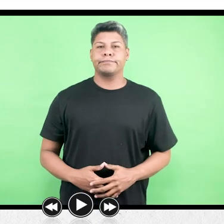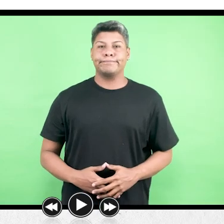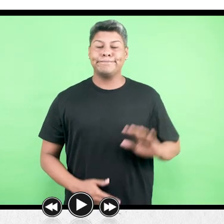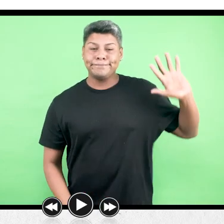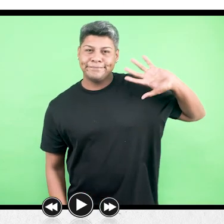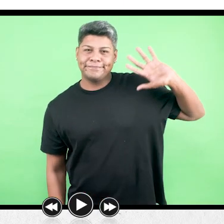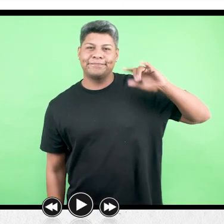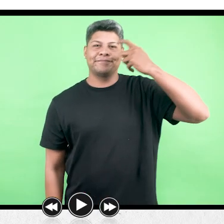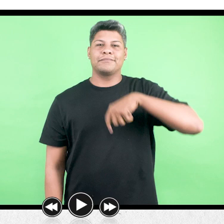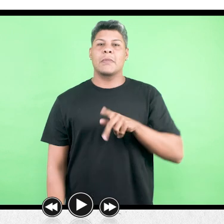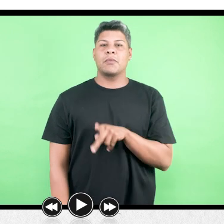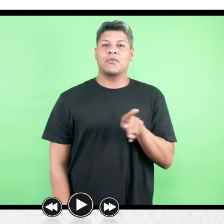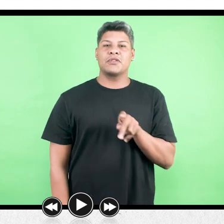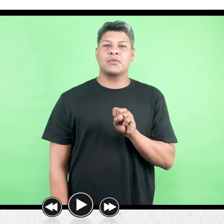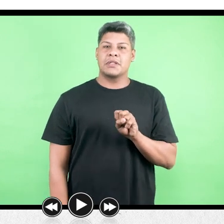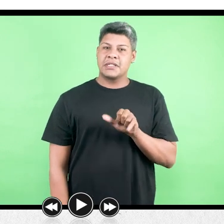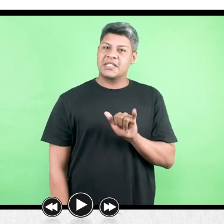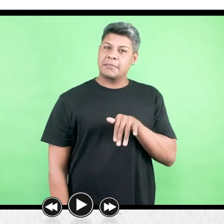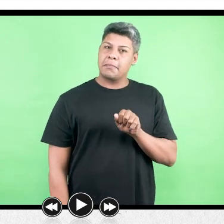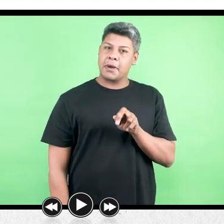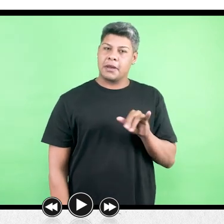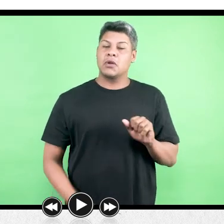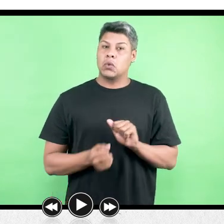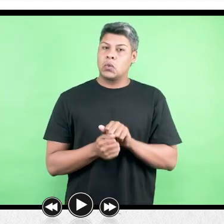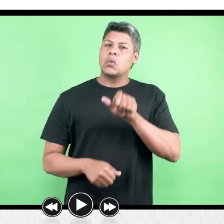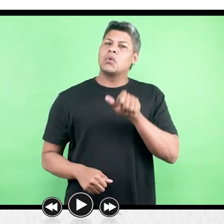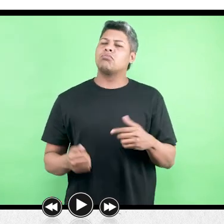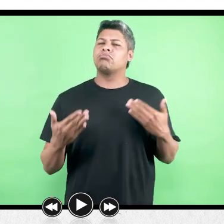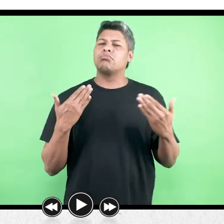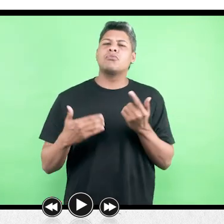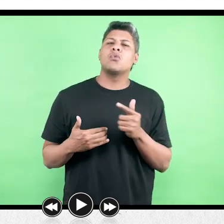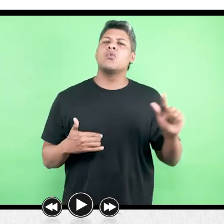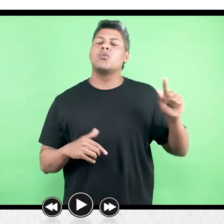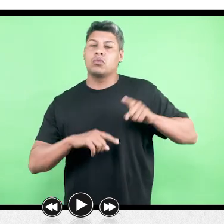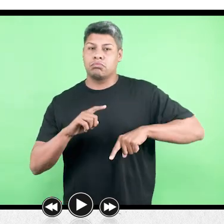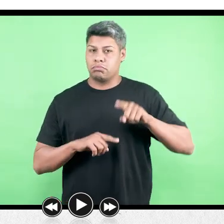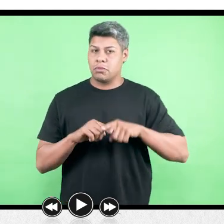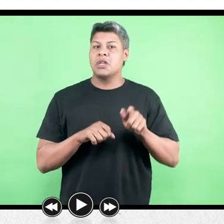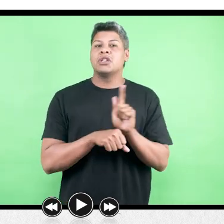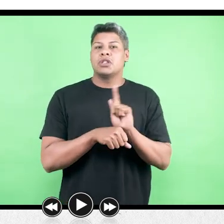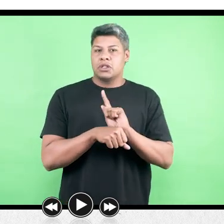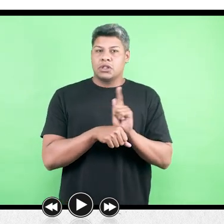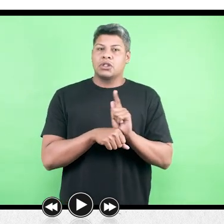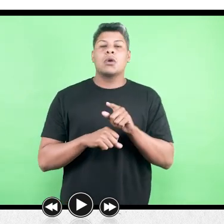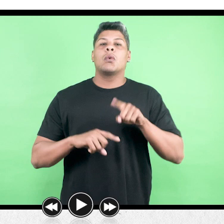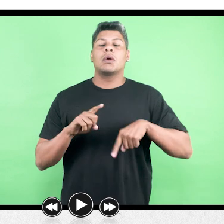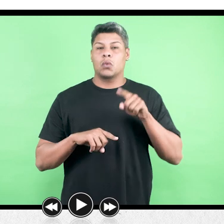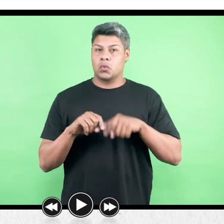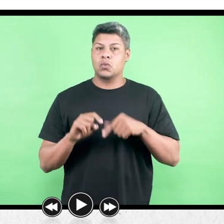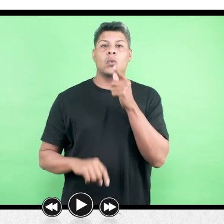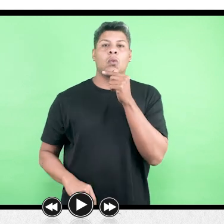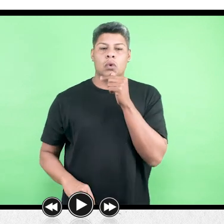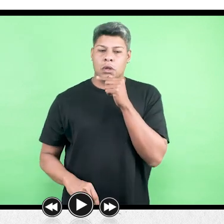Olá, professora Sinara aqui com vocês. Nós vamos conversar sobre outros instrumentos de gestão de recursos hídricos,